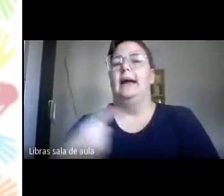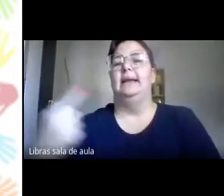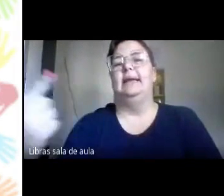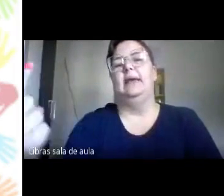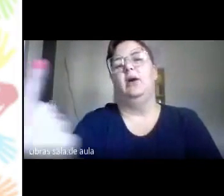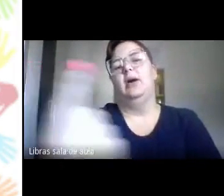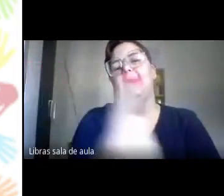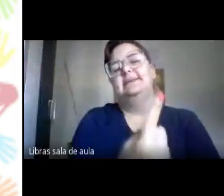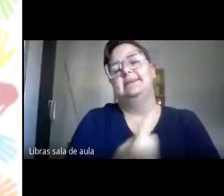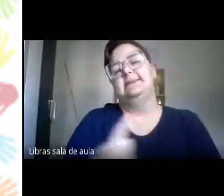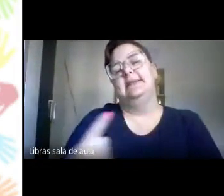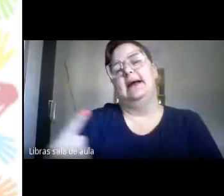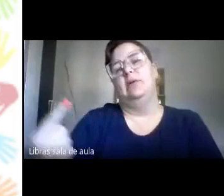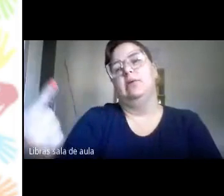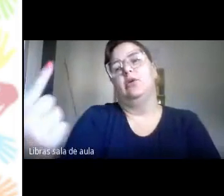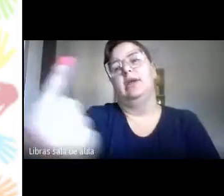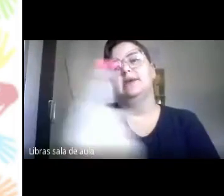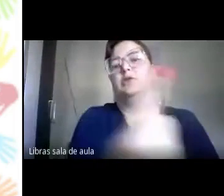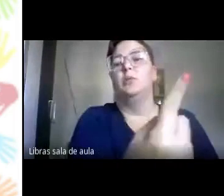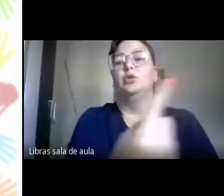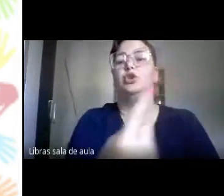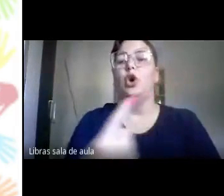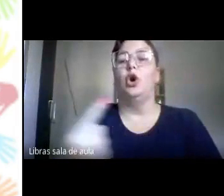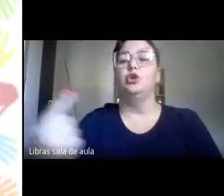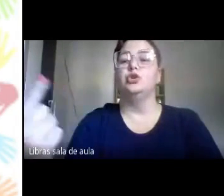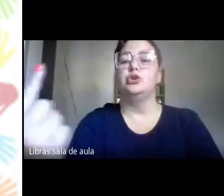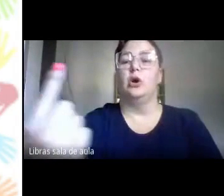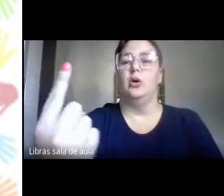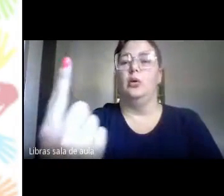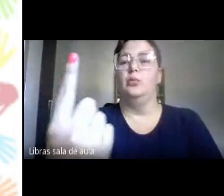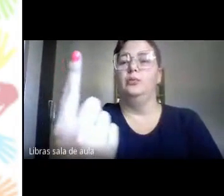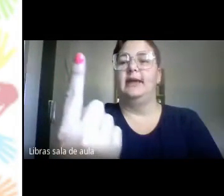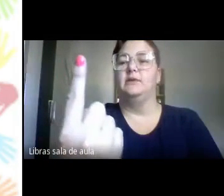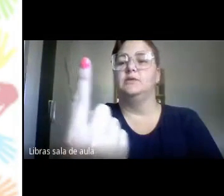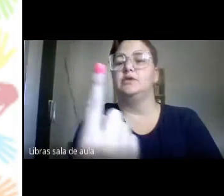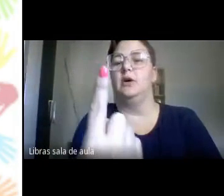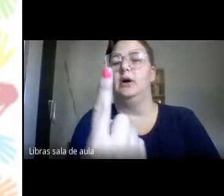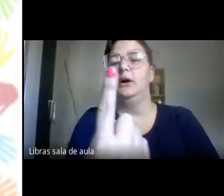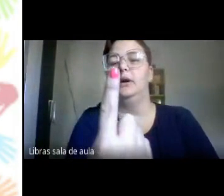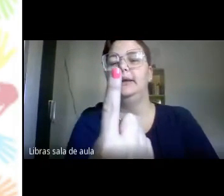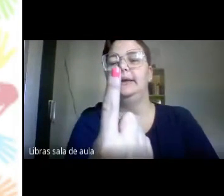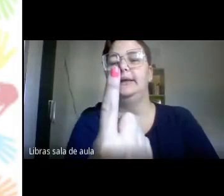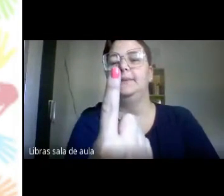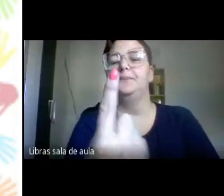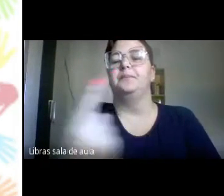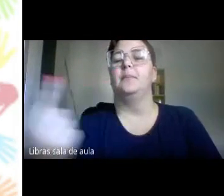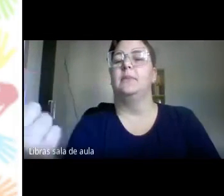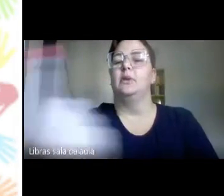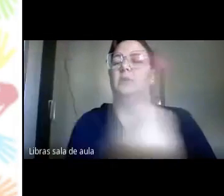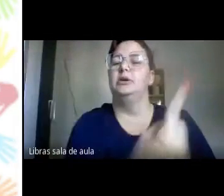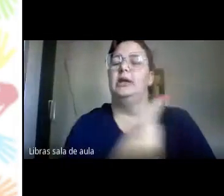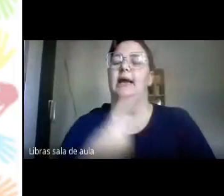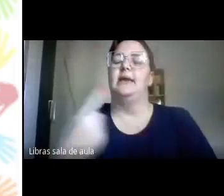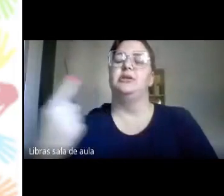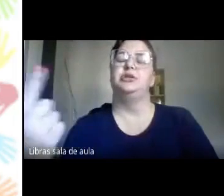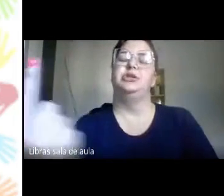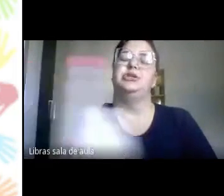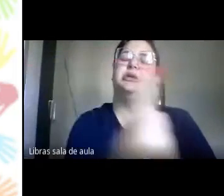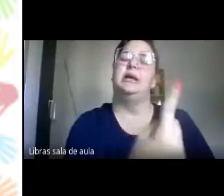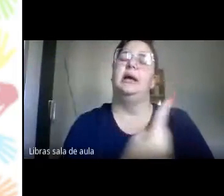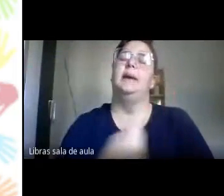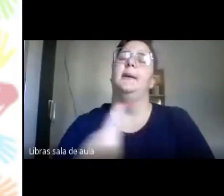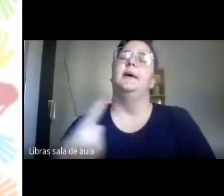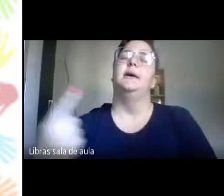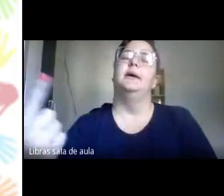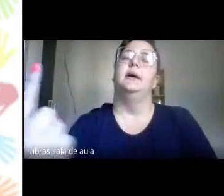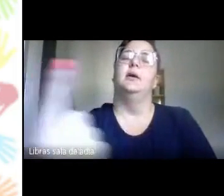Ou aqui, ó, esse sinal eu conheço como todos nós. Ó, um dedo só, Liliana. E aí a gente